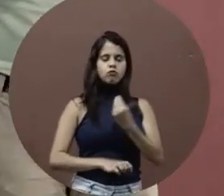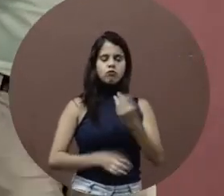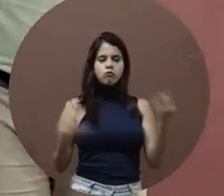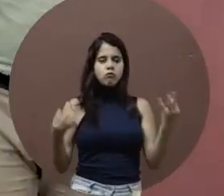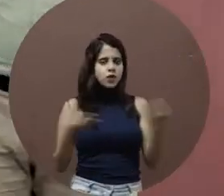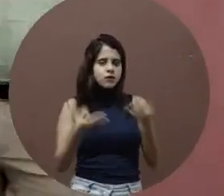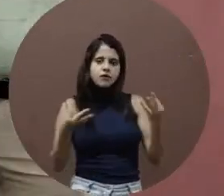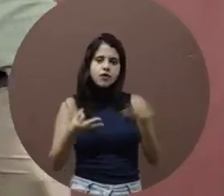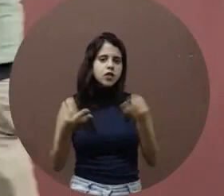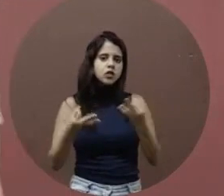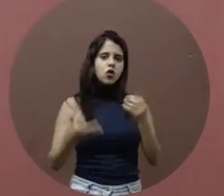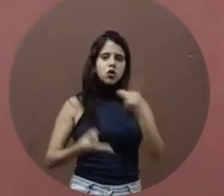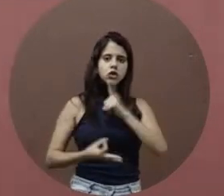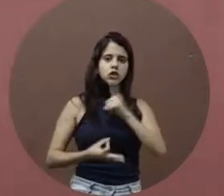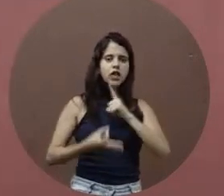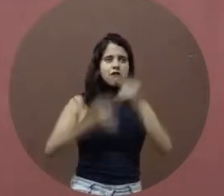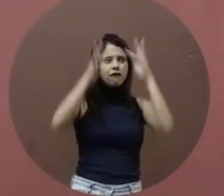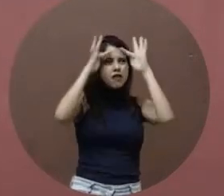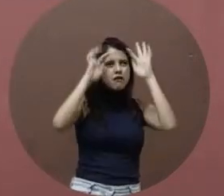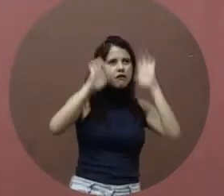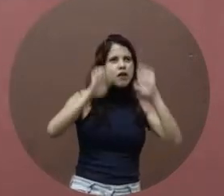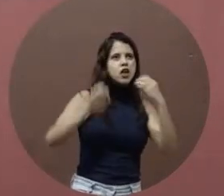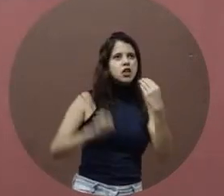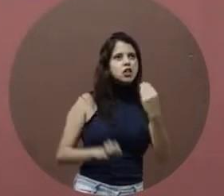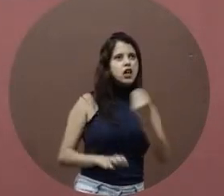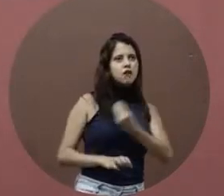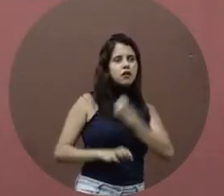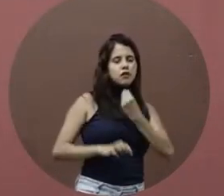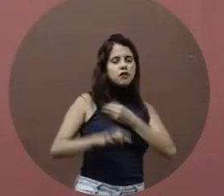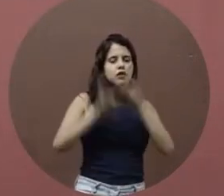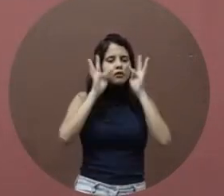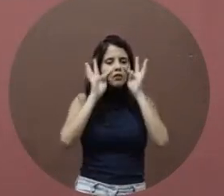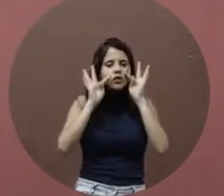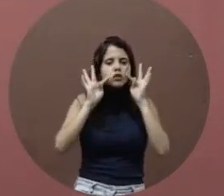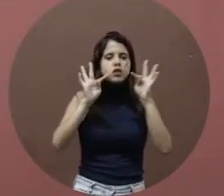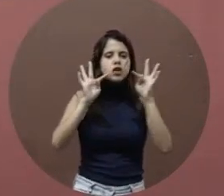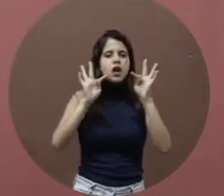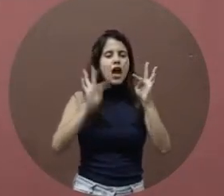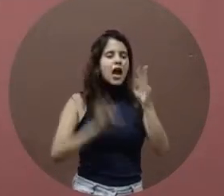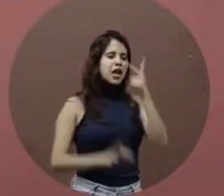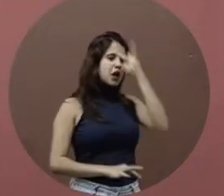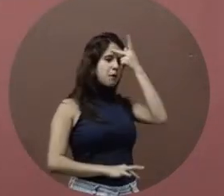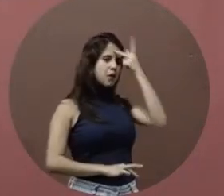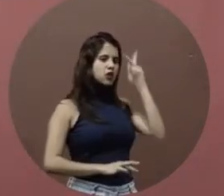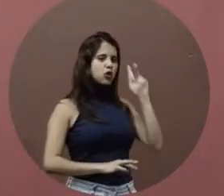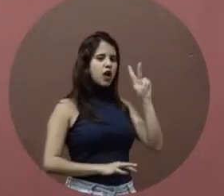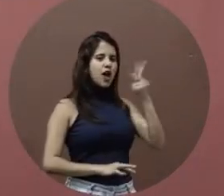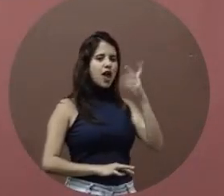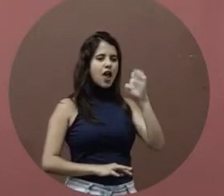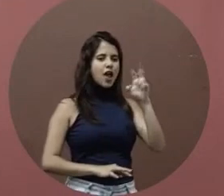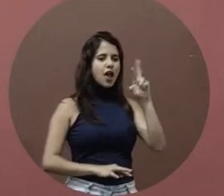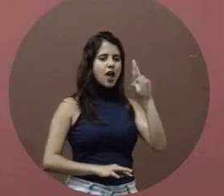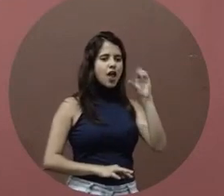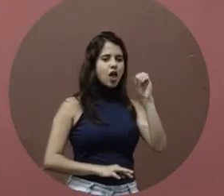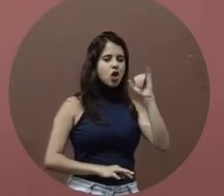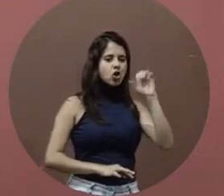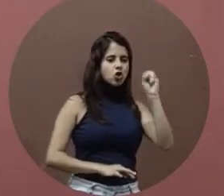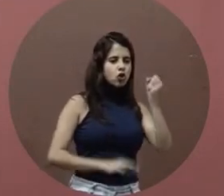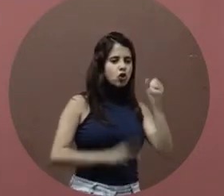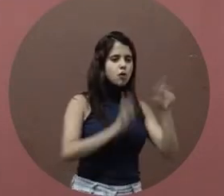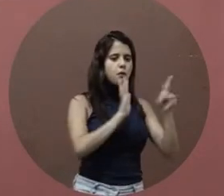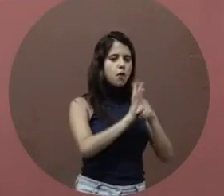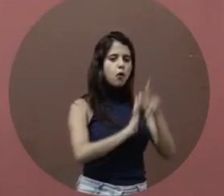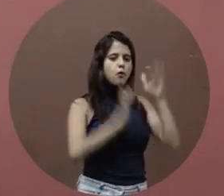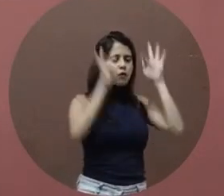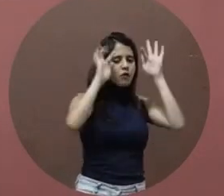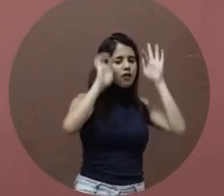fé que eles viveram vidas impressionantes. Que a gente olha e diz, os heróis da fé. Porque foi pela